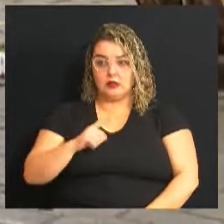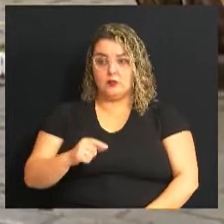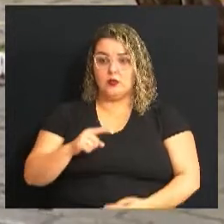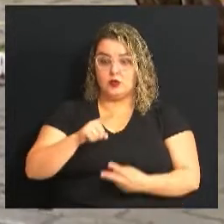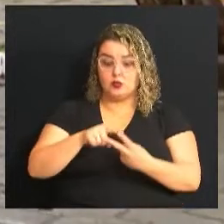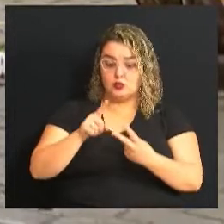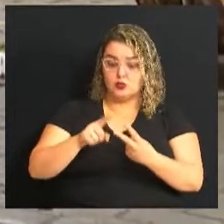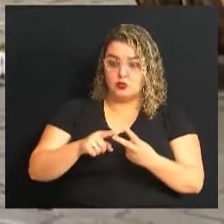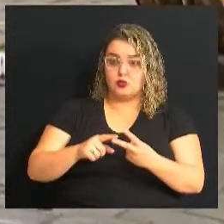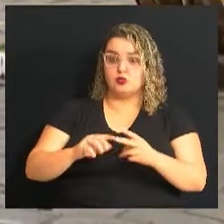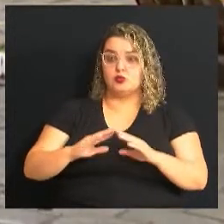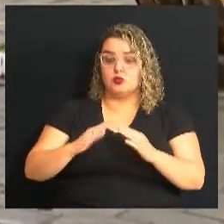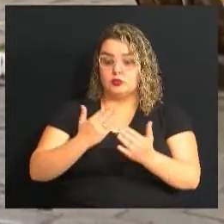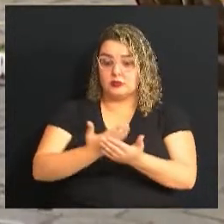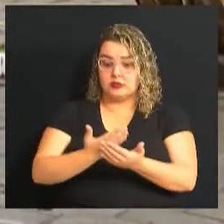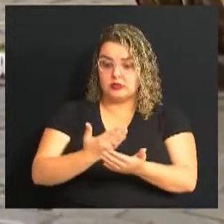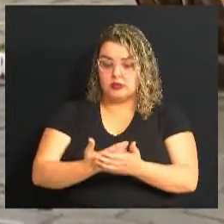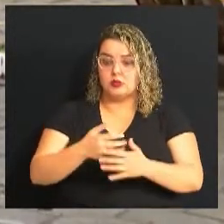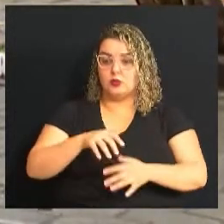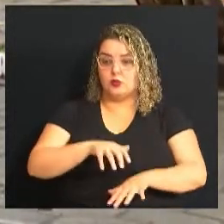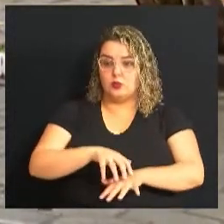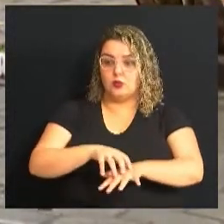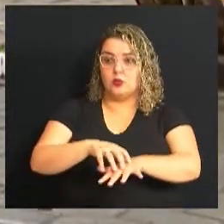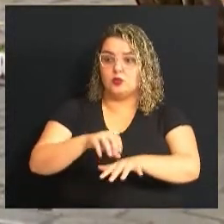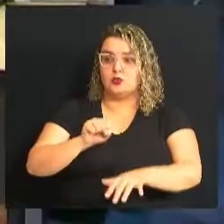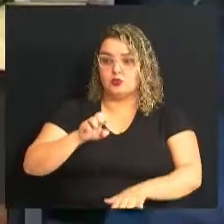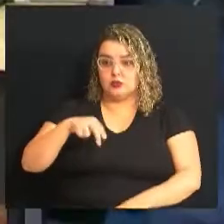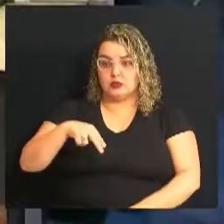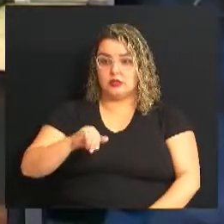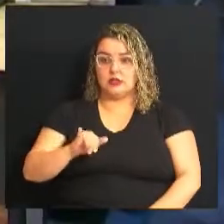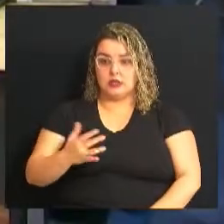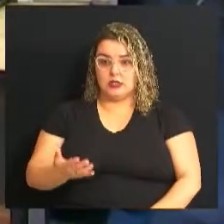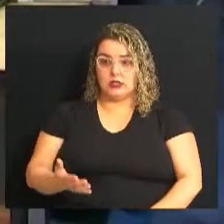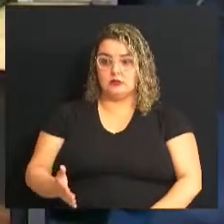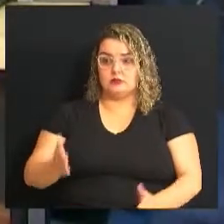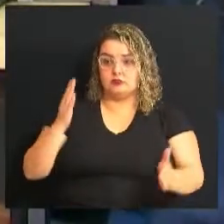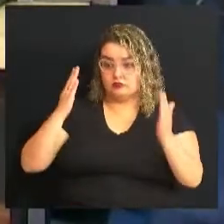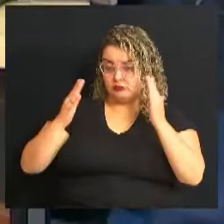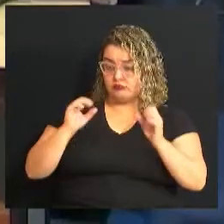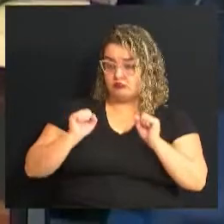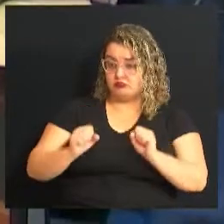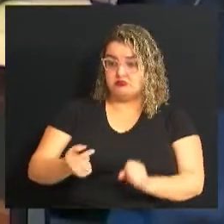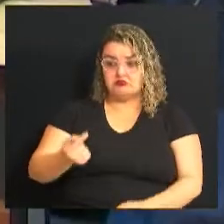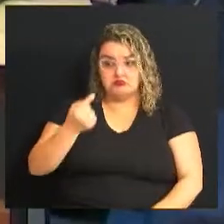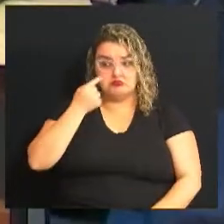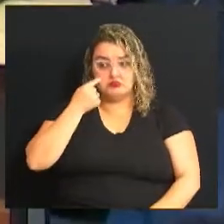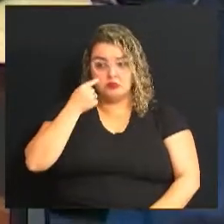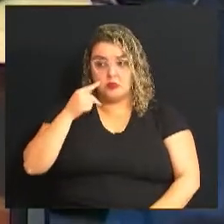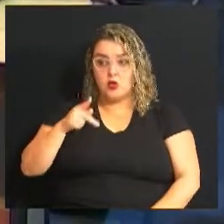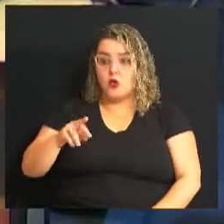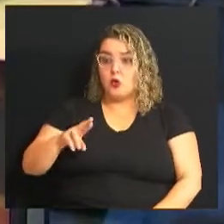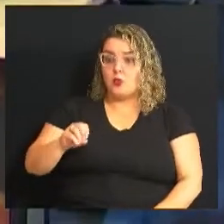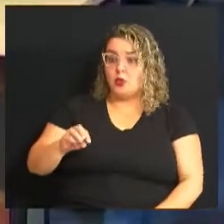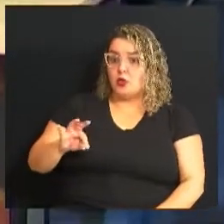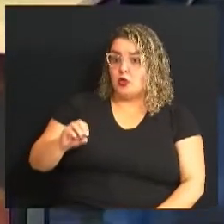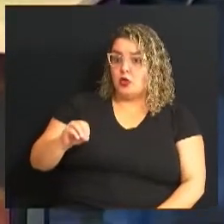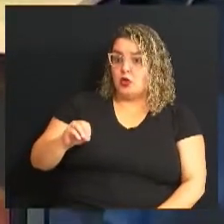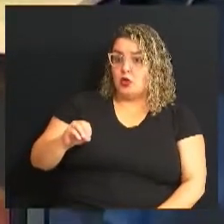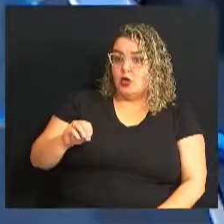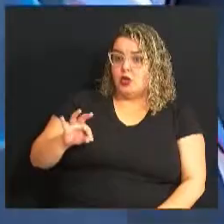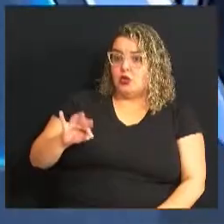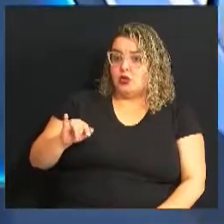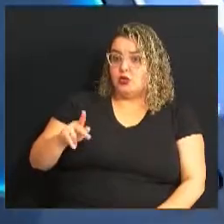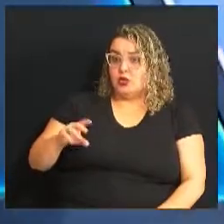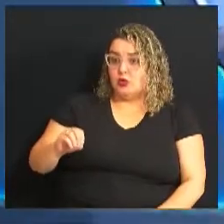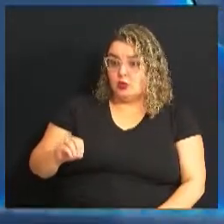escolas móveis do Senai. Nessa carreta, por exemplo, o público pôde conhecer protótipos de ferramentas com tecnologia de